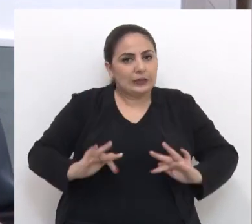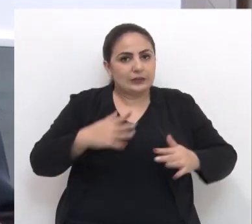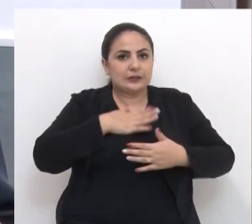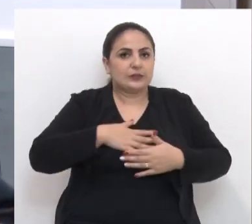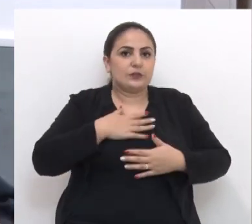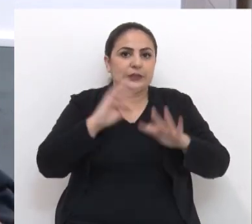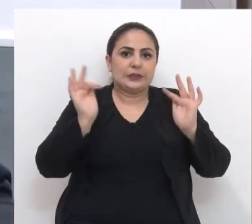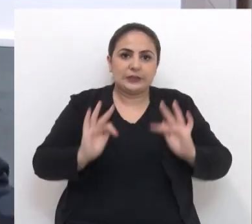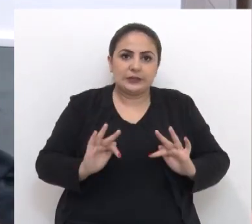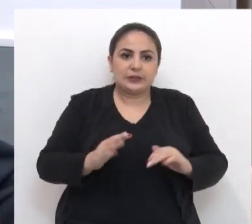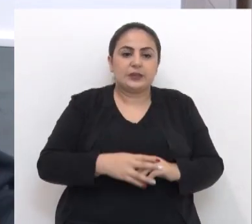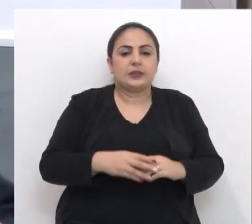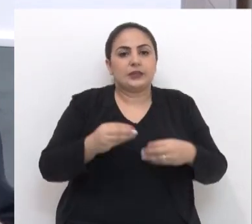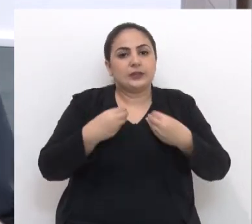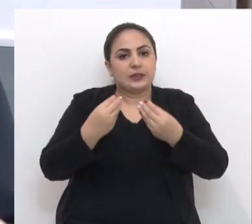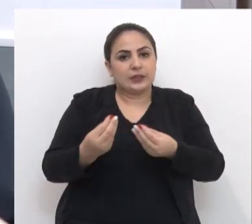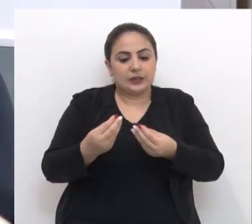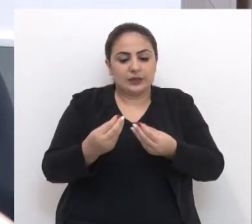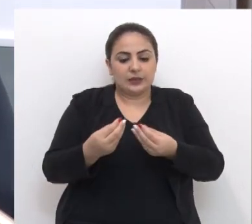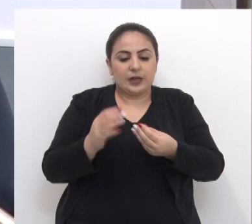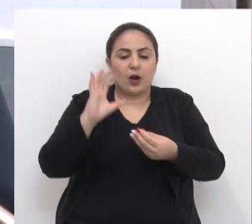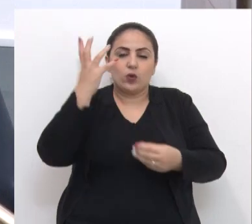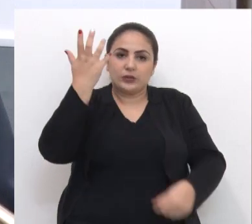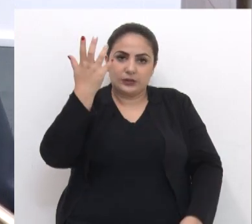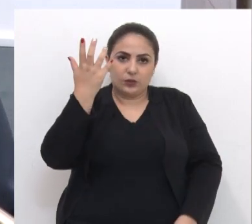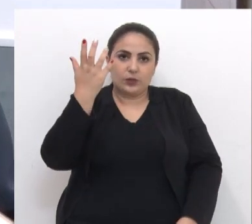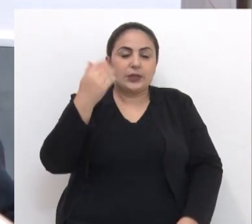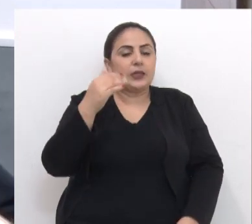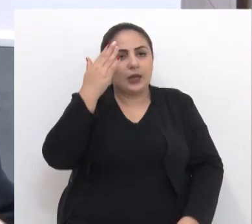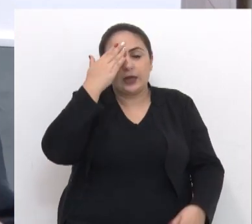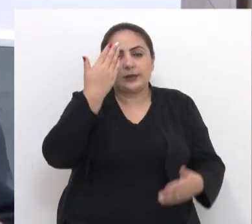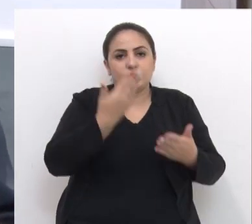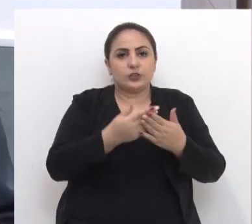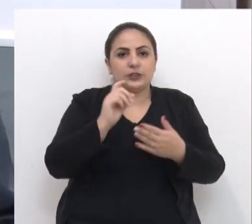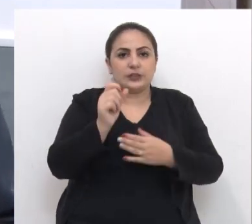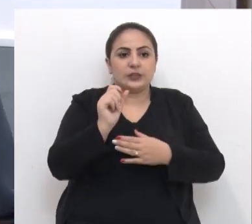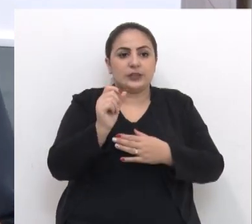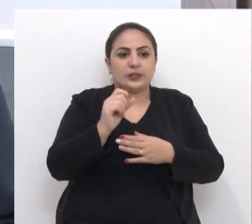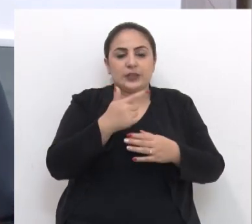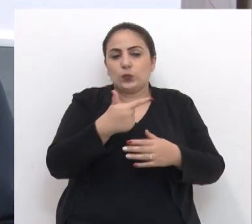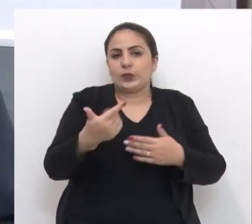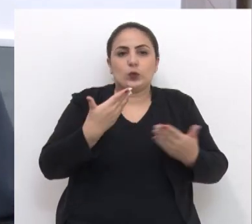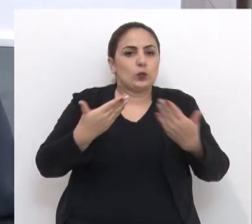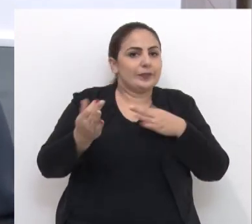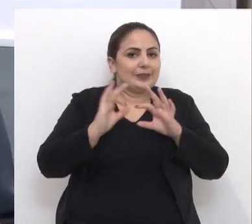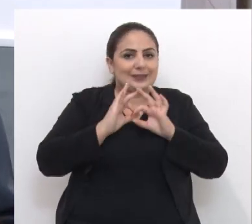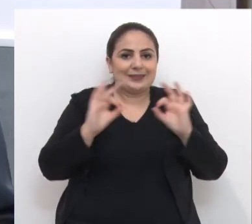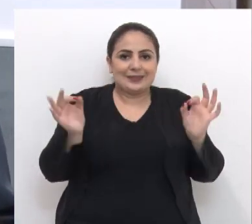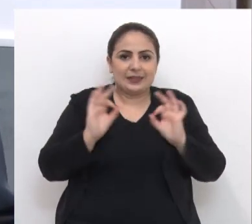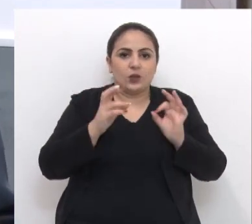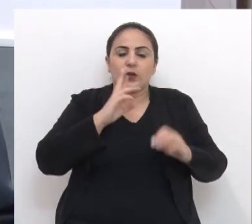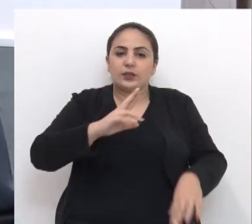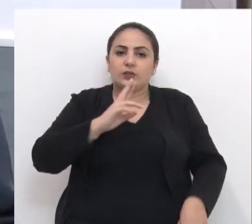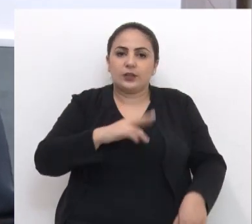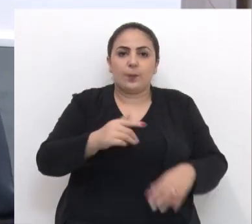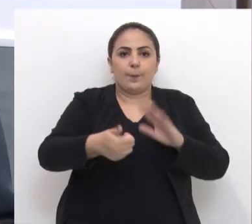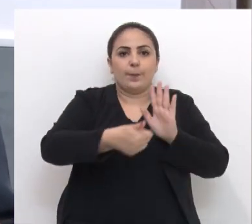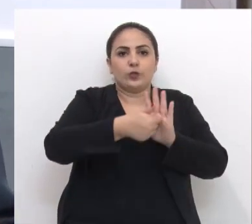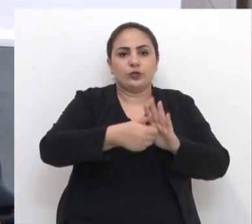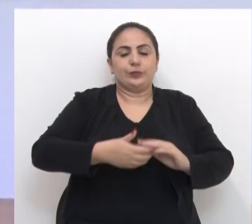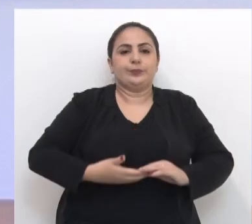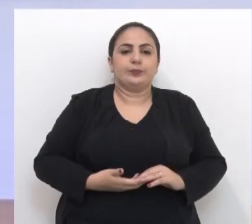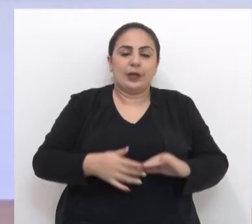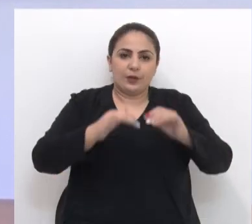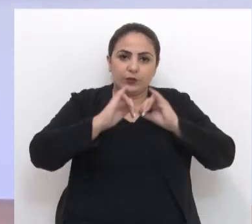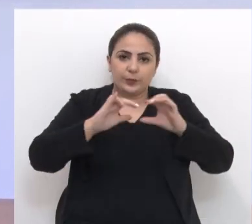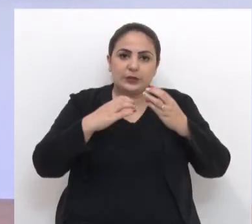muito feliz do encaminhamento que aconteceu e acreditamos que, sem dúvida nenhuma, o resultado será